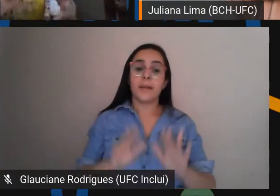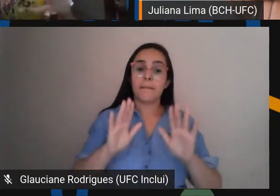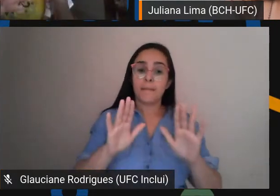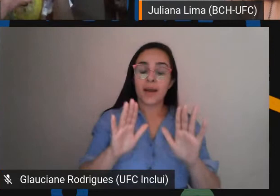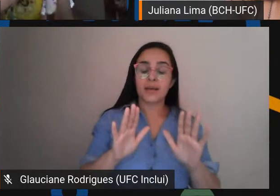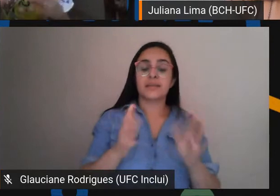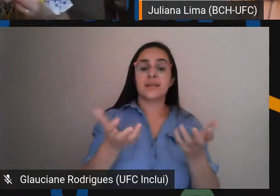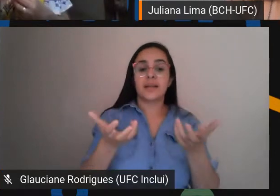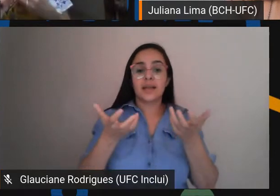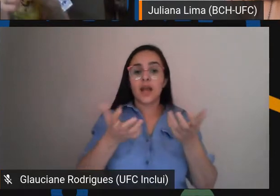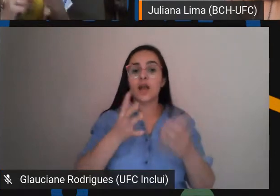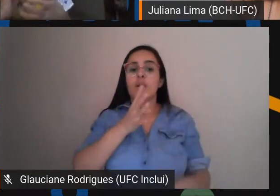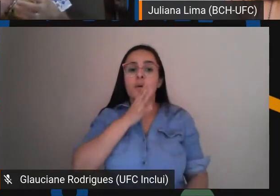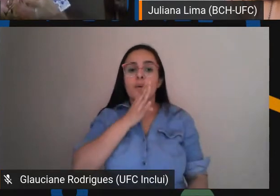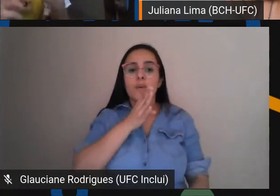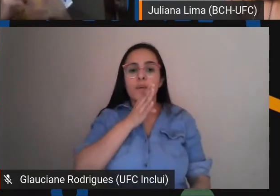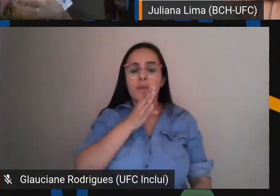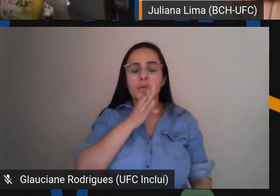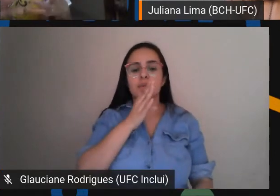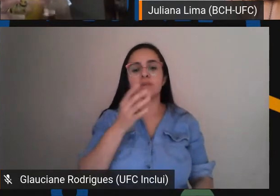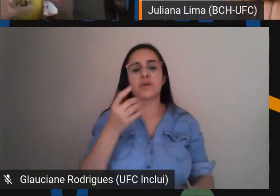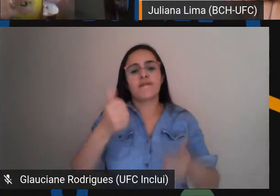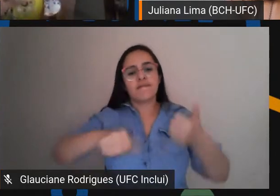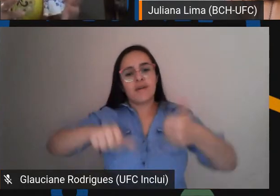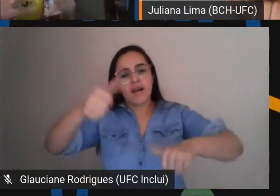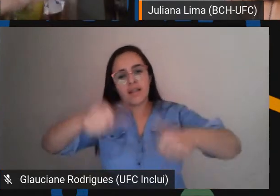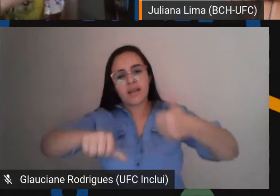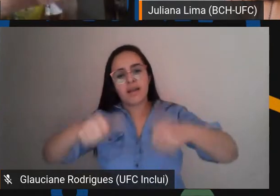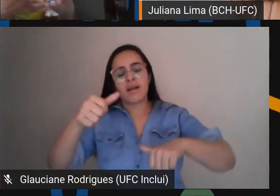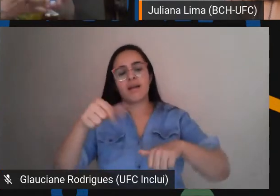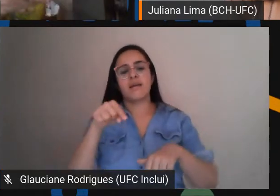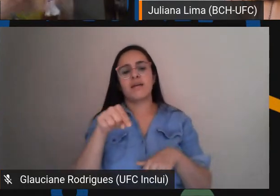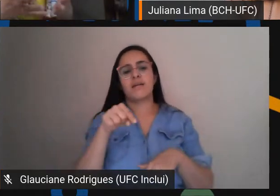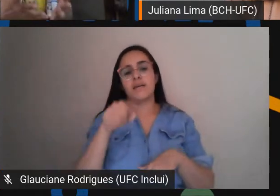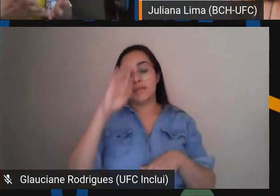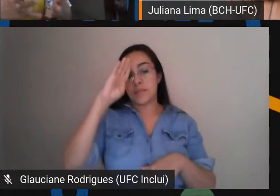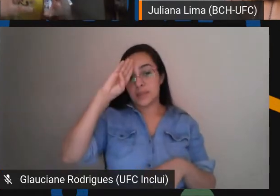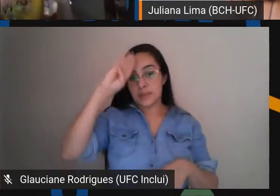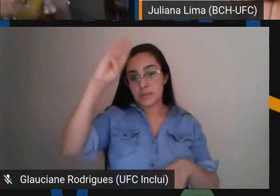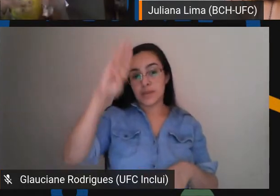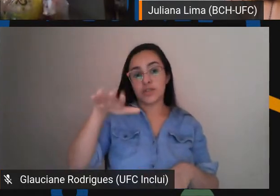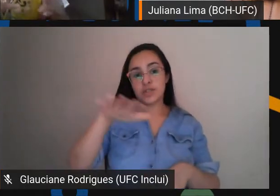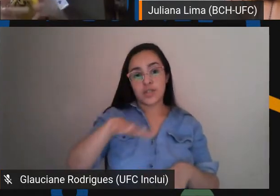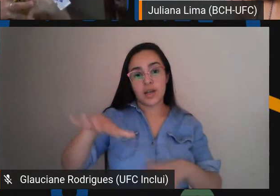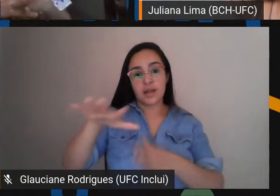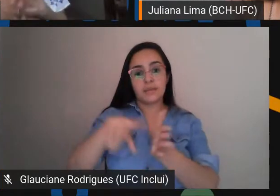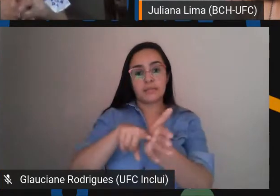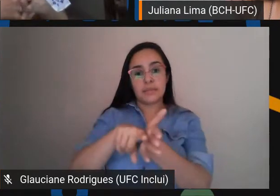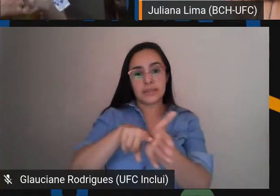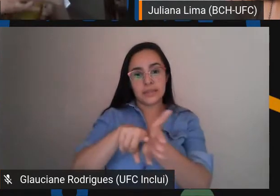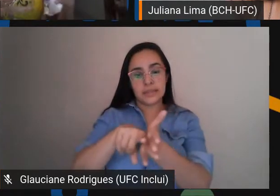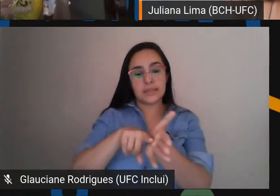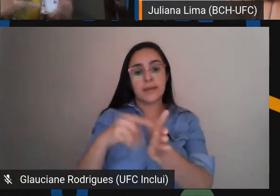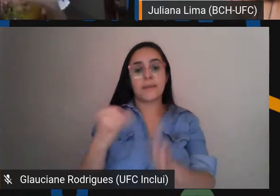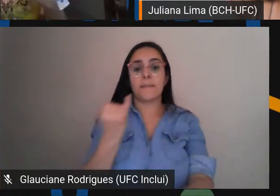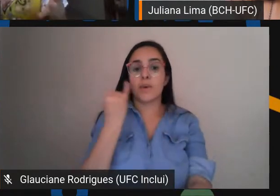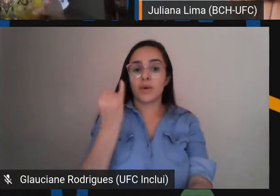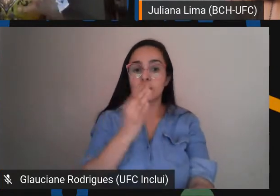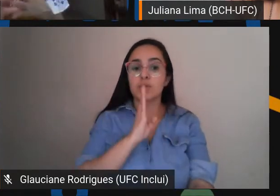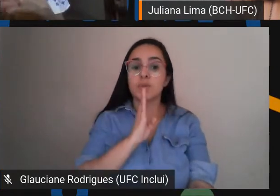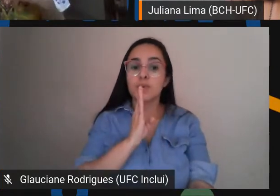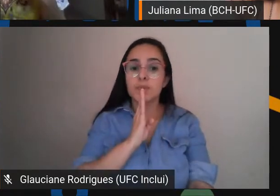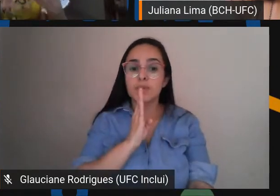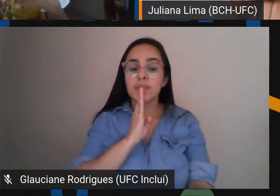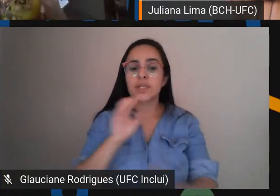dominar essa forma de avaliar criticamente, principalmente quem está na área de pesquisa, é importante desenvolver essas ferramentas. Então, os